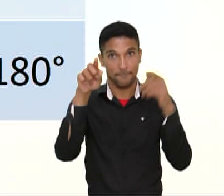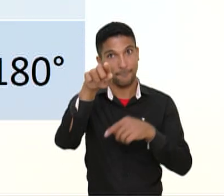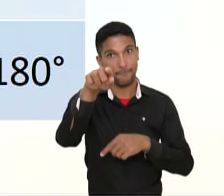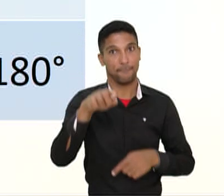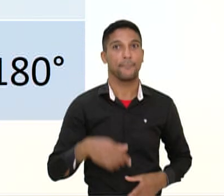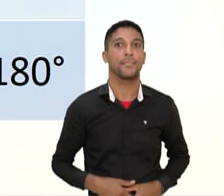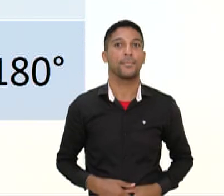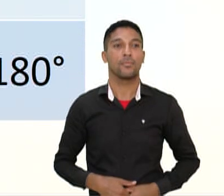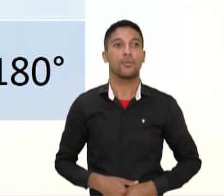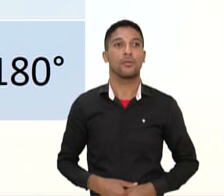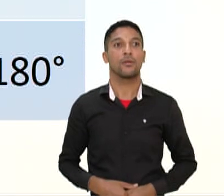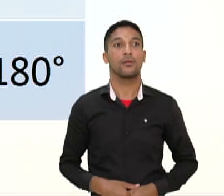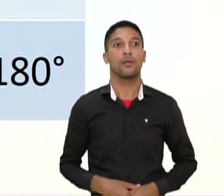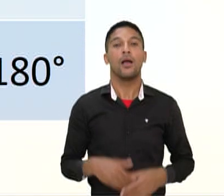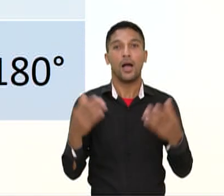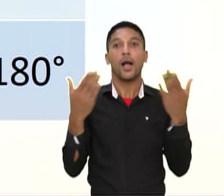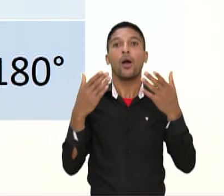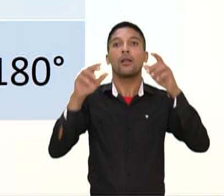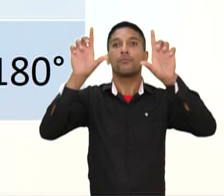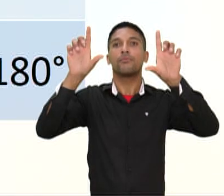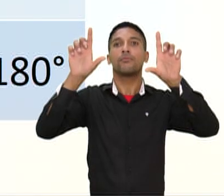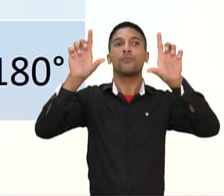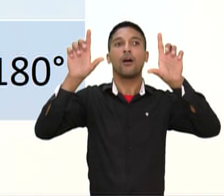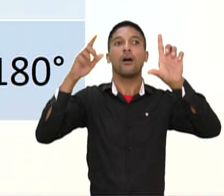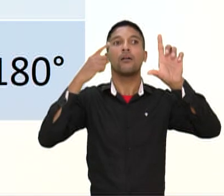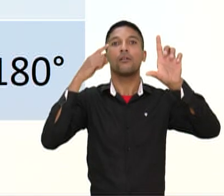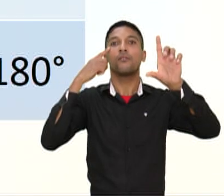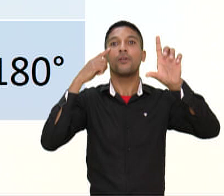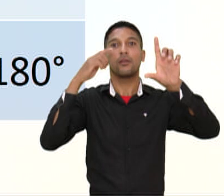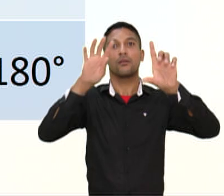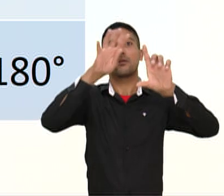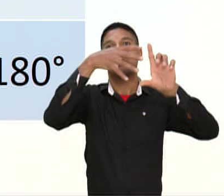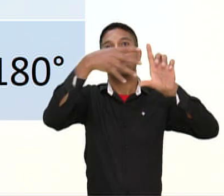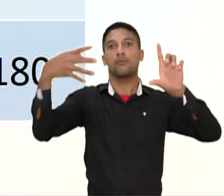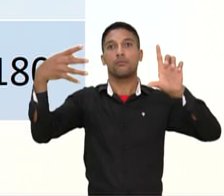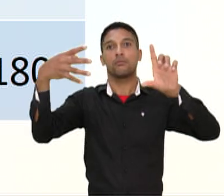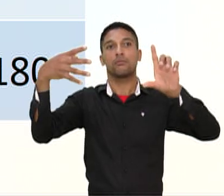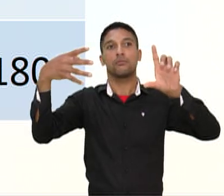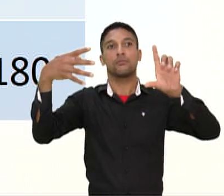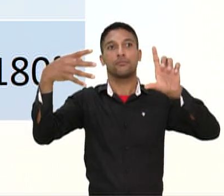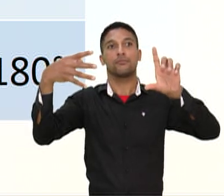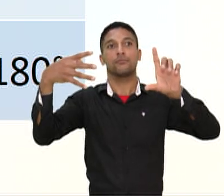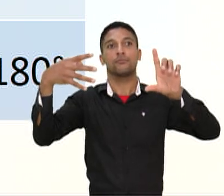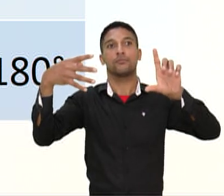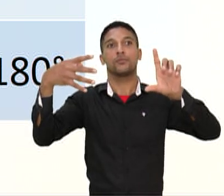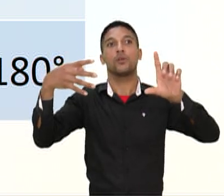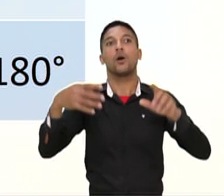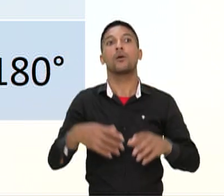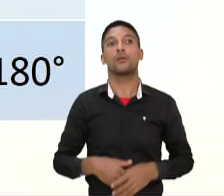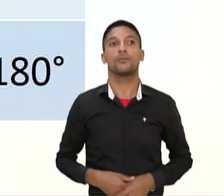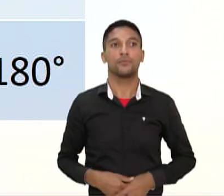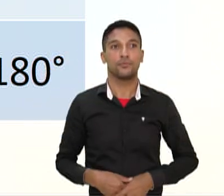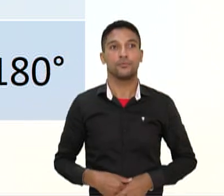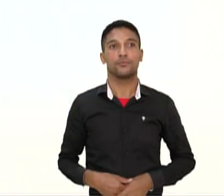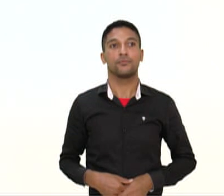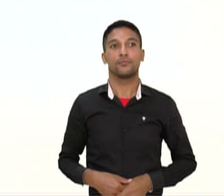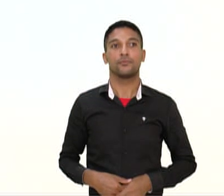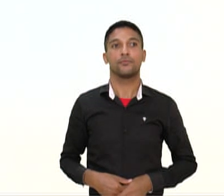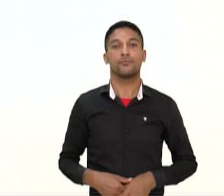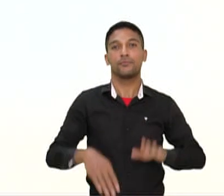do polígono, eu tenho a soma dos ângulos internos de forma diferenciada, tá bom? Então, não é,